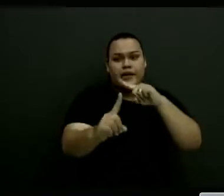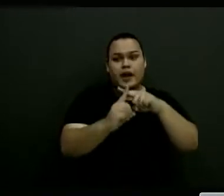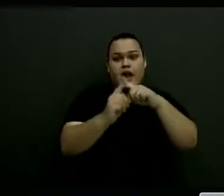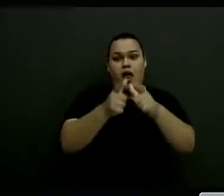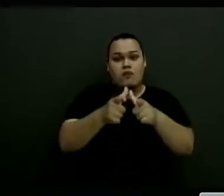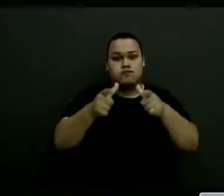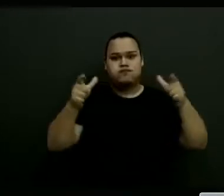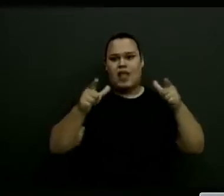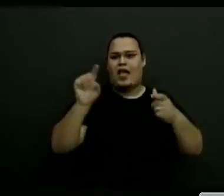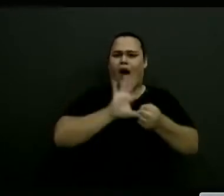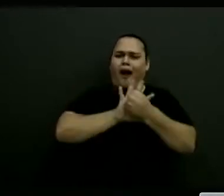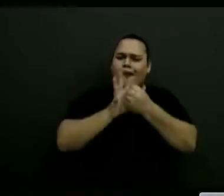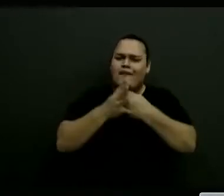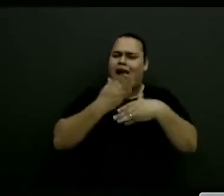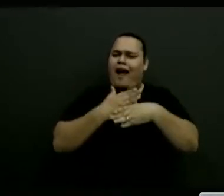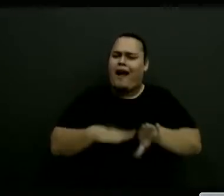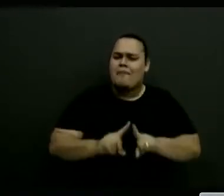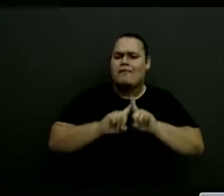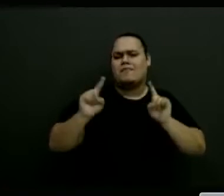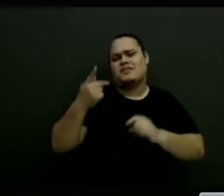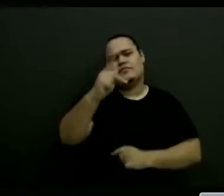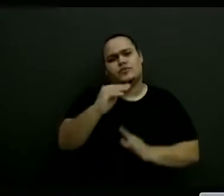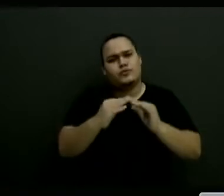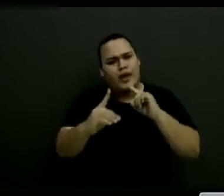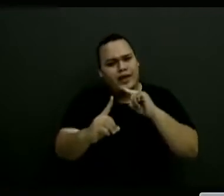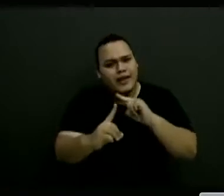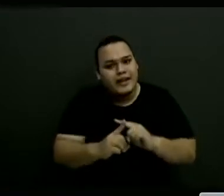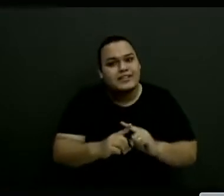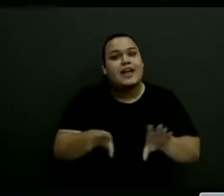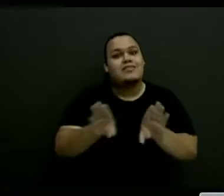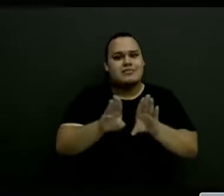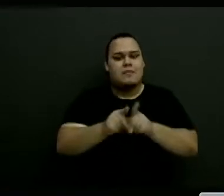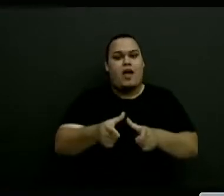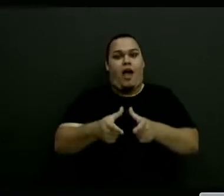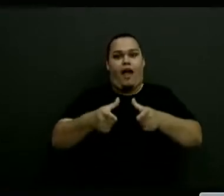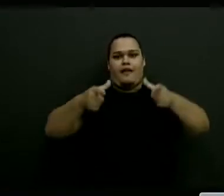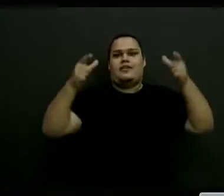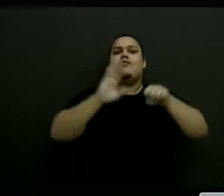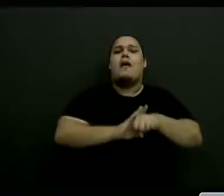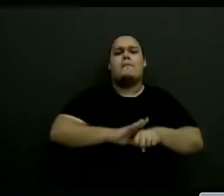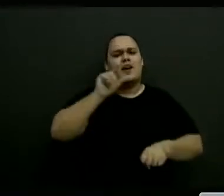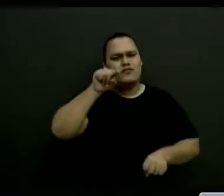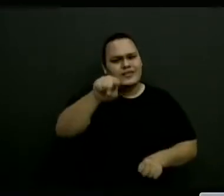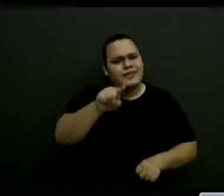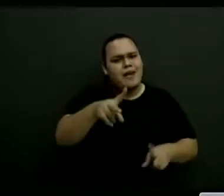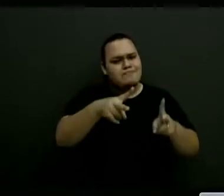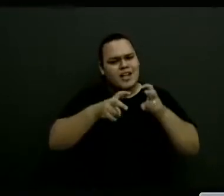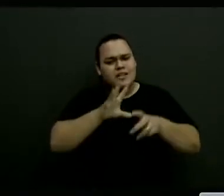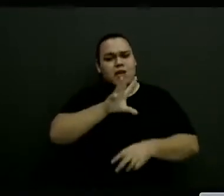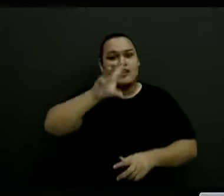Você vai se multiplicar pela presença do Espírito de Deus sobre a sua vida. Deus está com